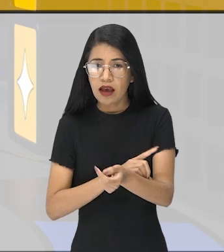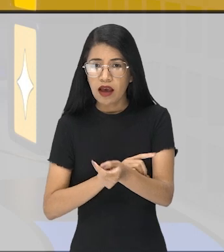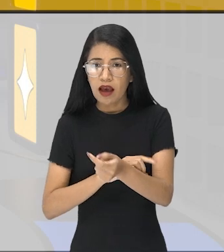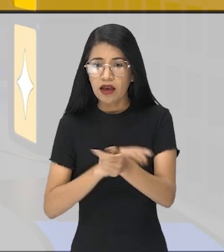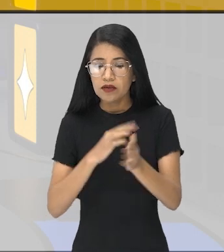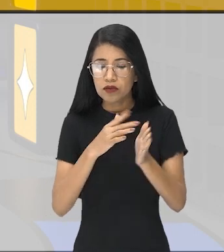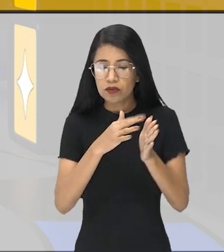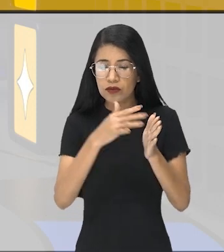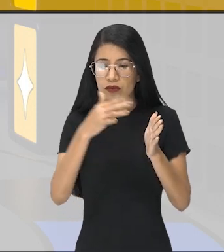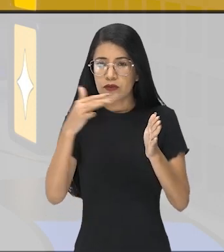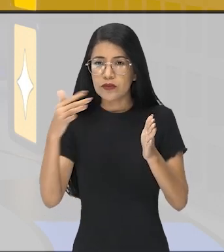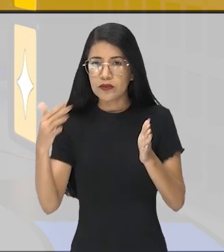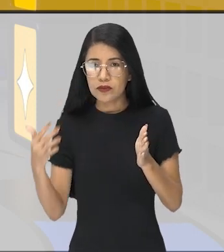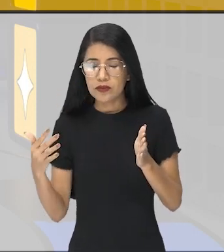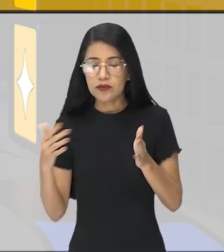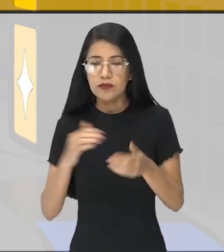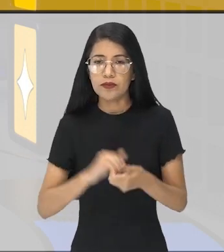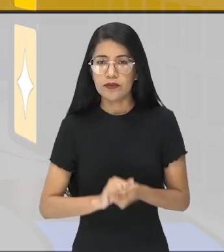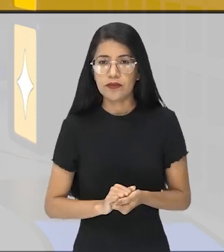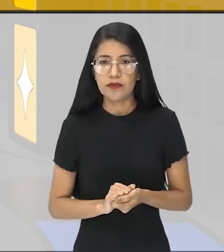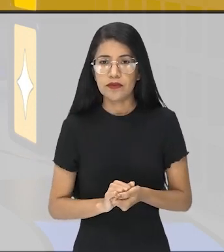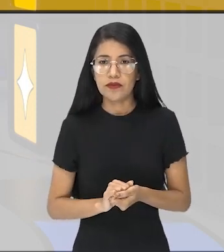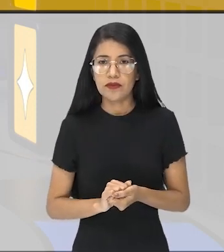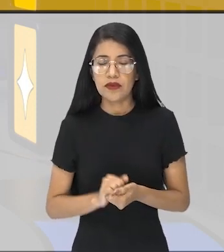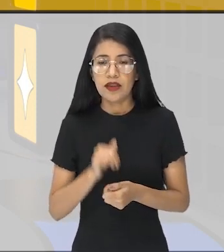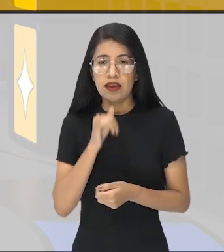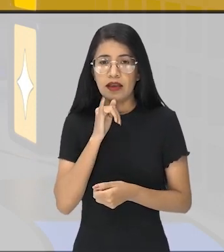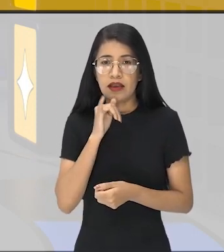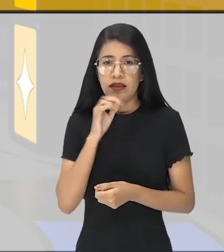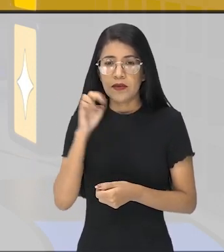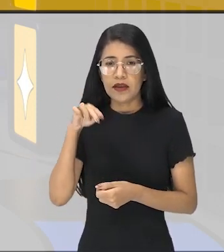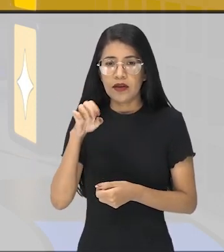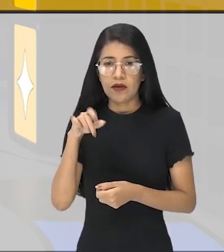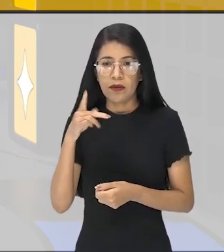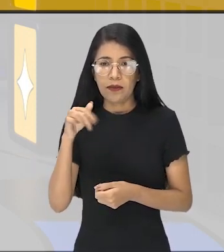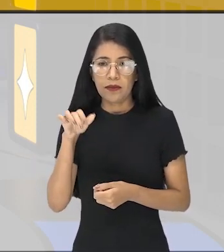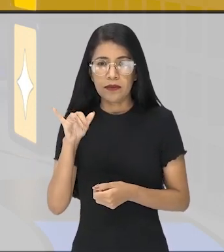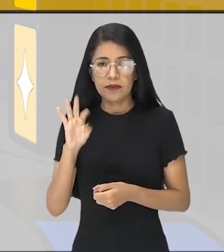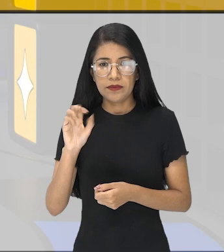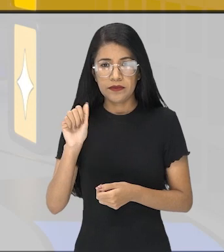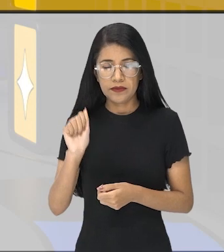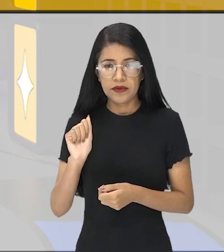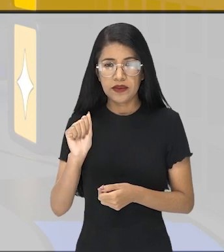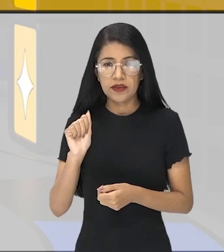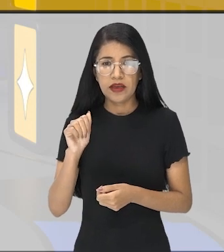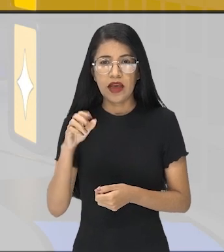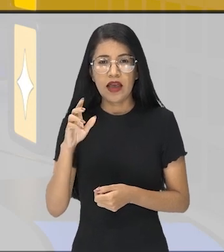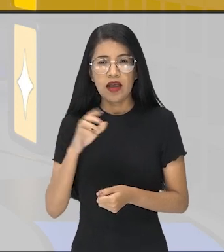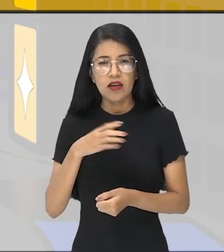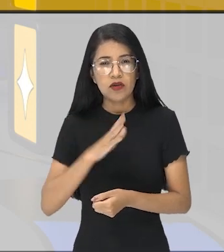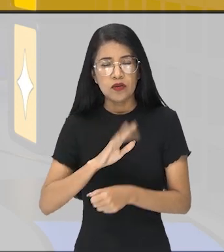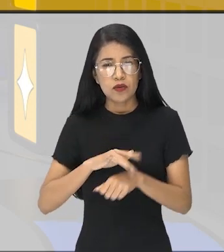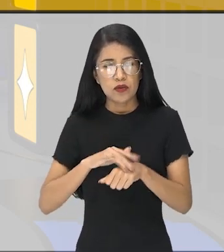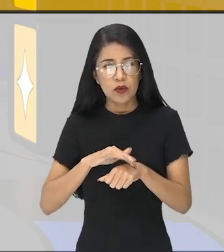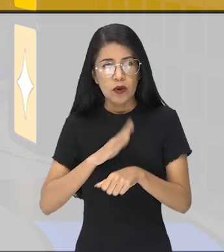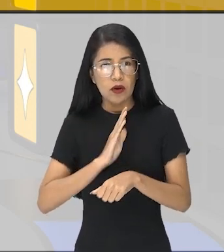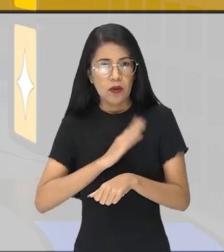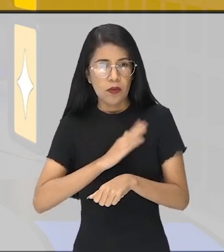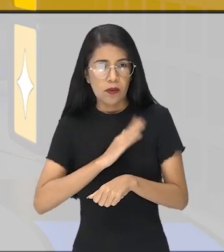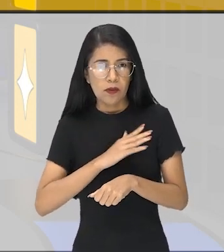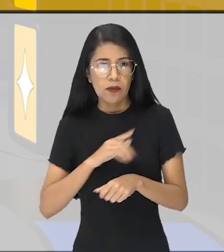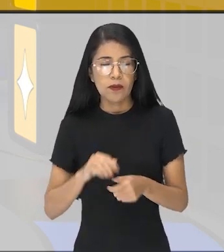longa evolução, como neuropatia sensorial crônica, doença vascular,